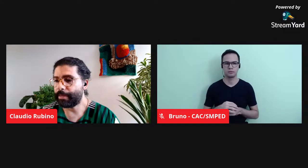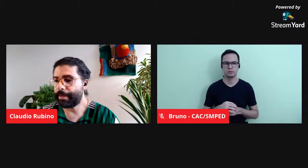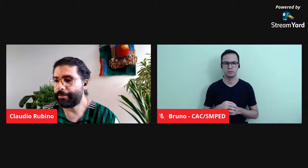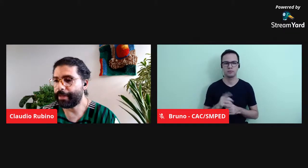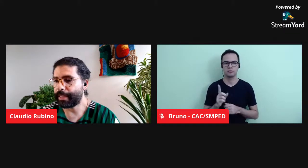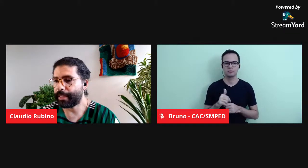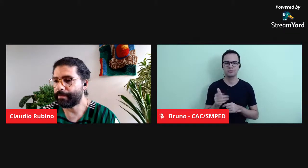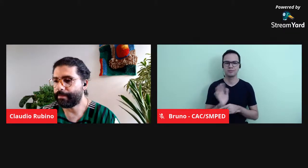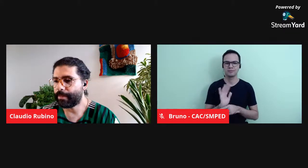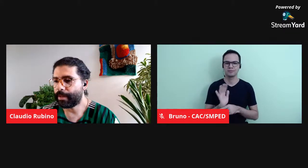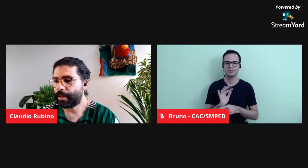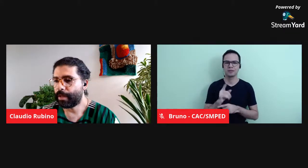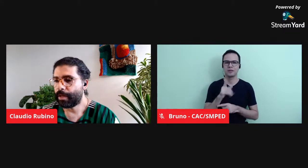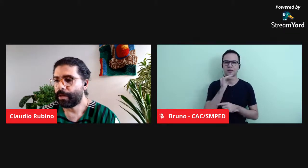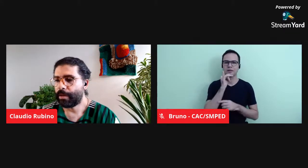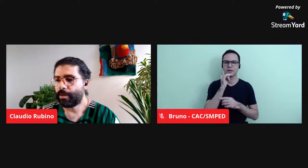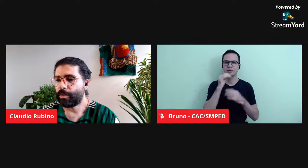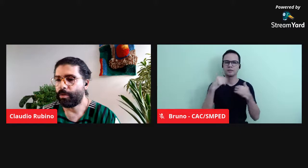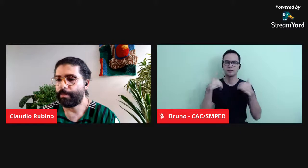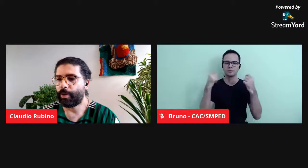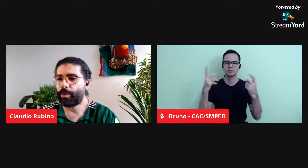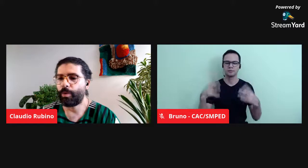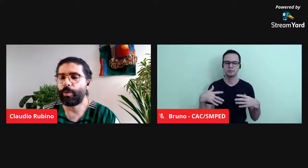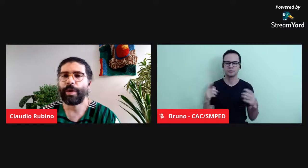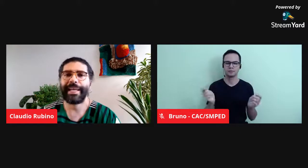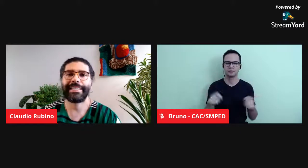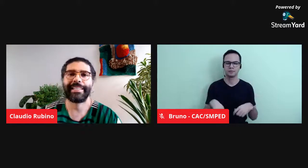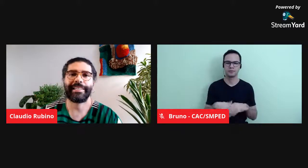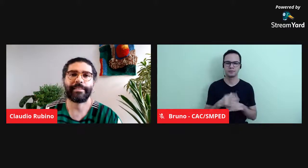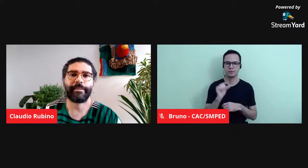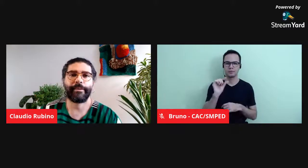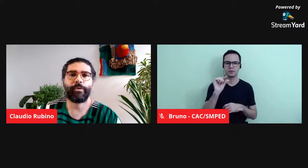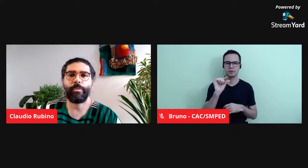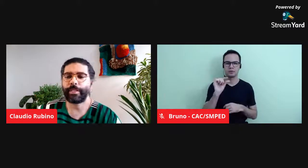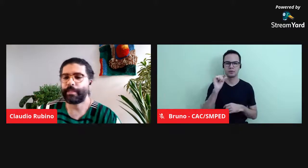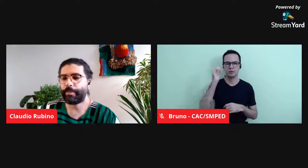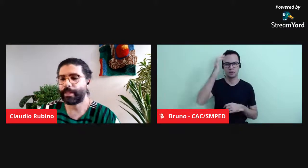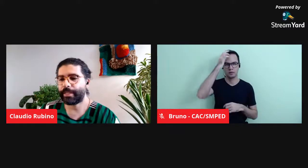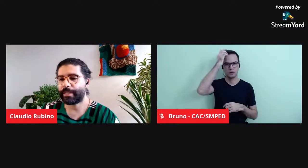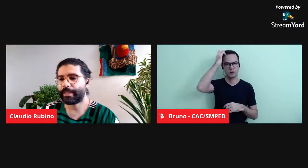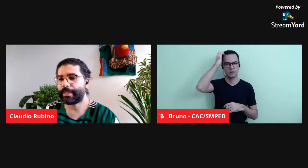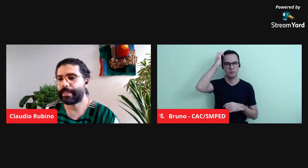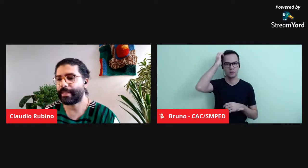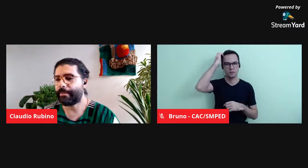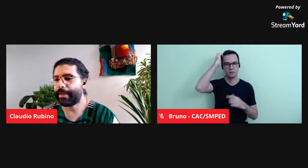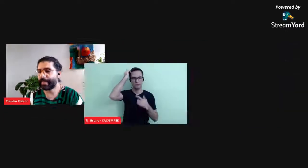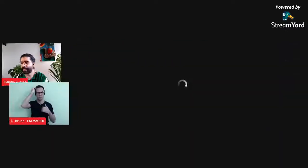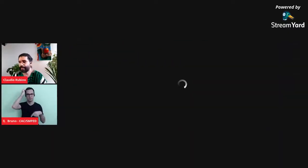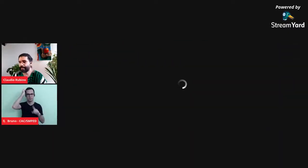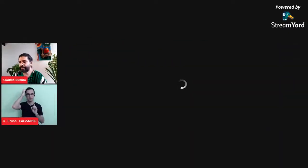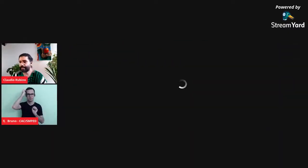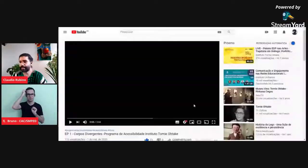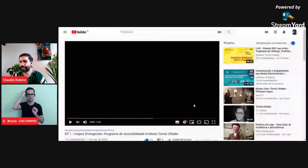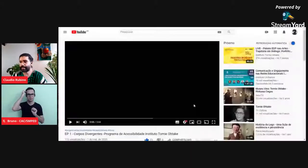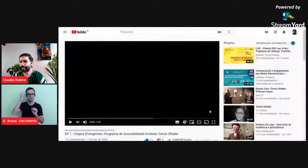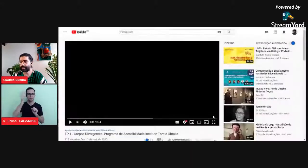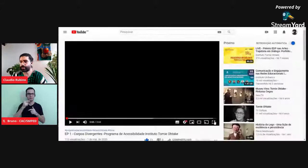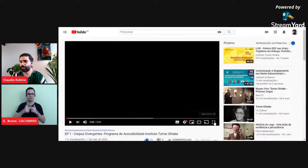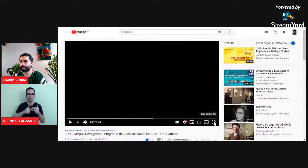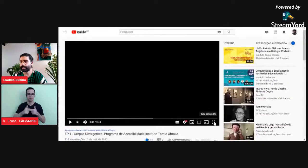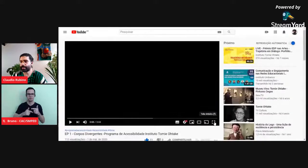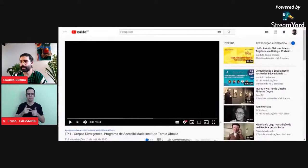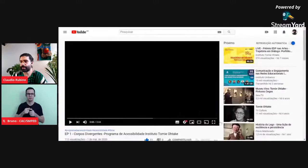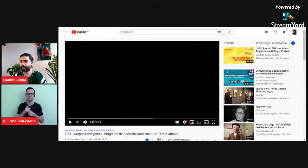Esse vídeo, ele exemplifica um pouco essas. Como a gente pode trabalhar